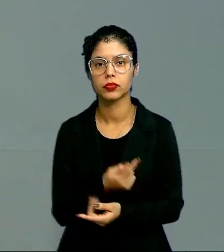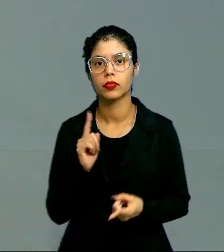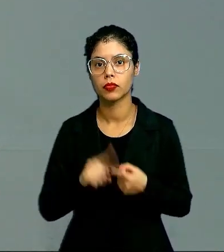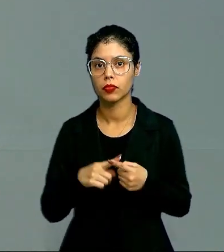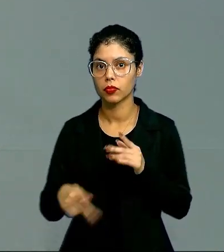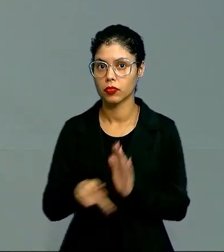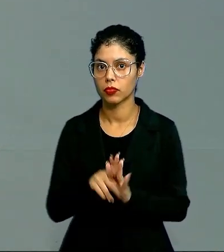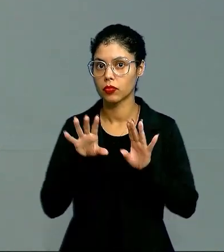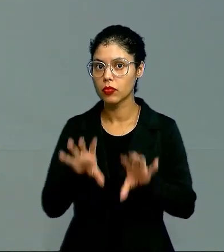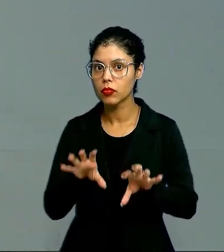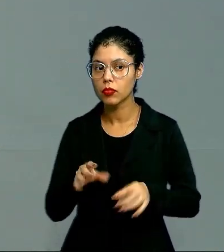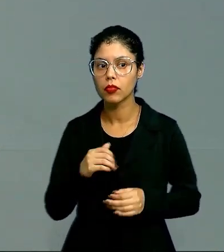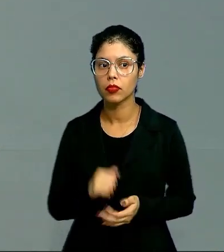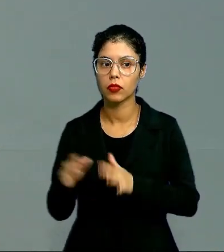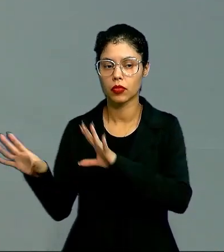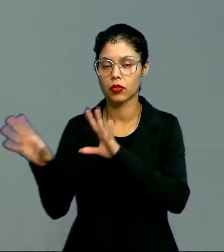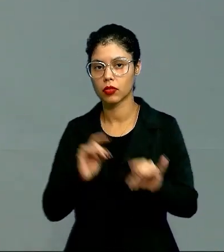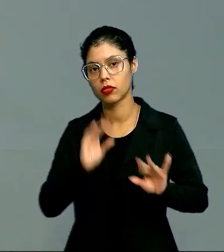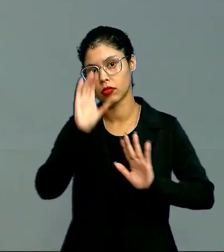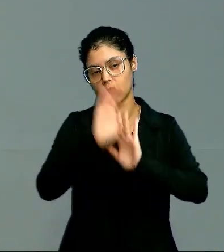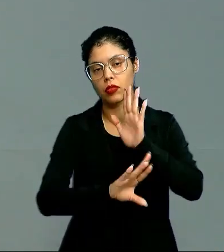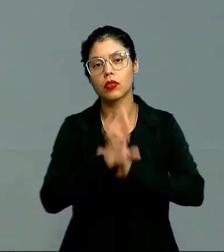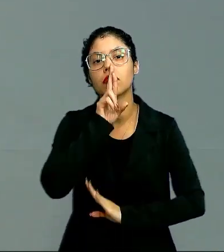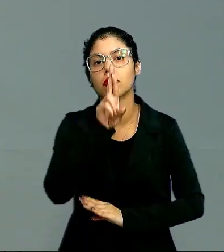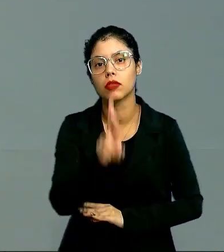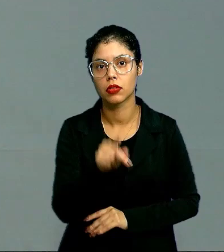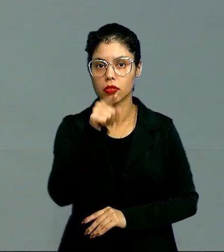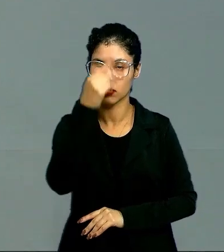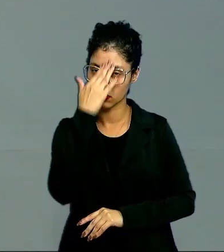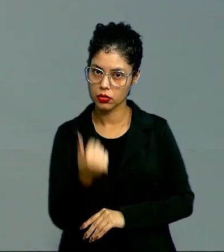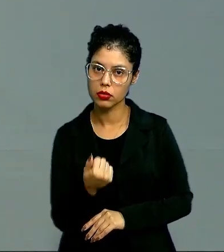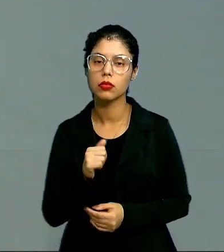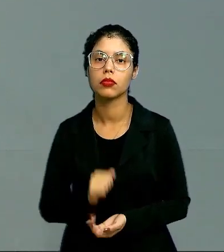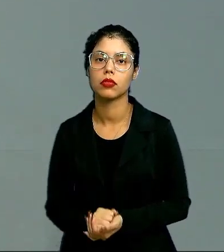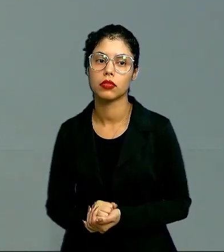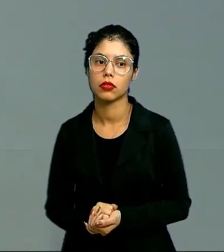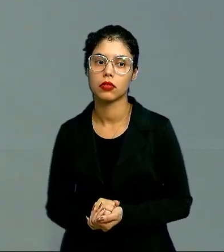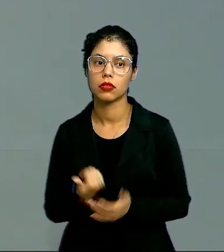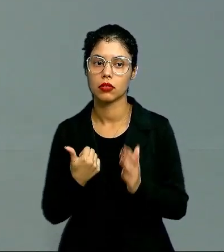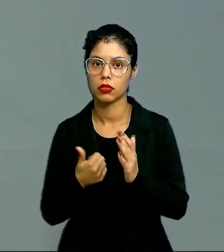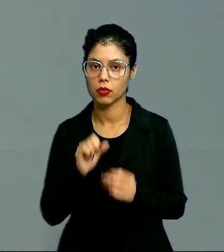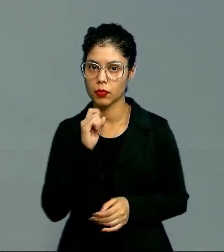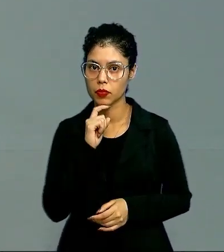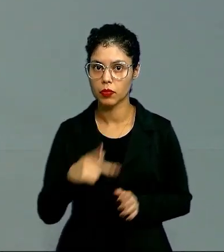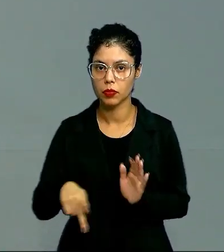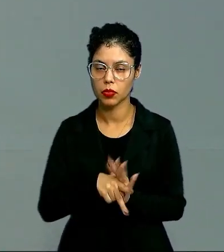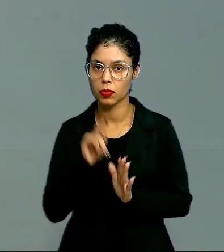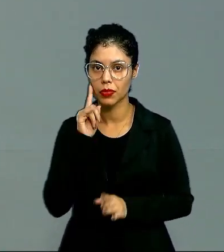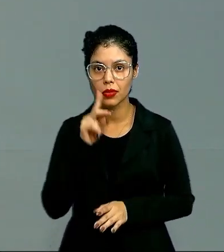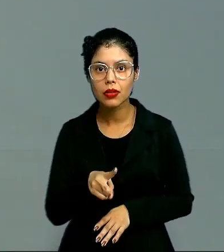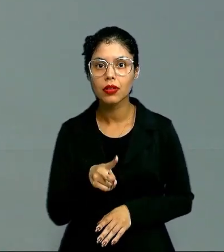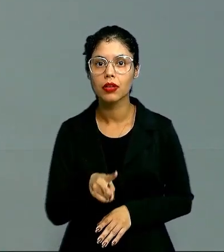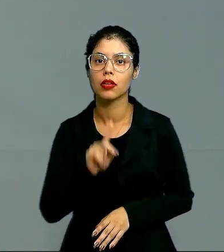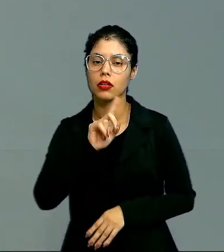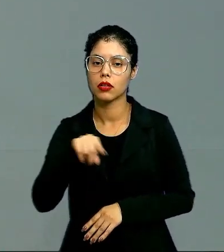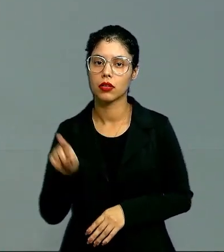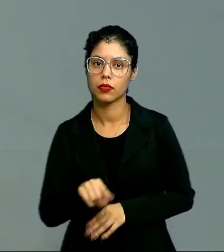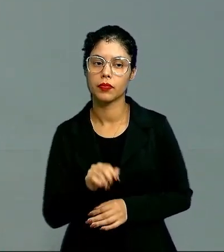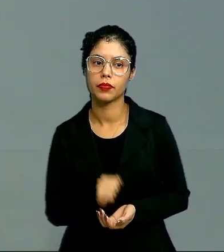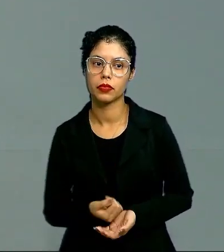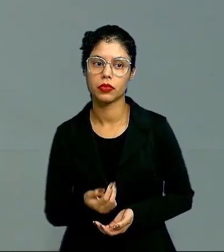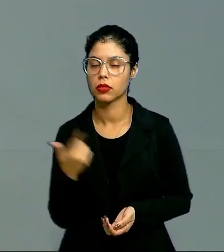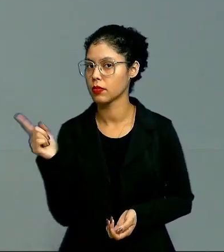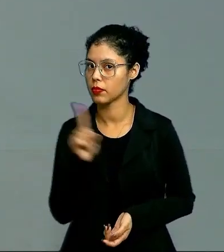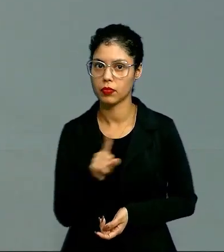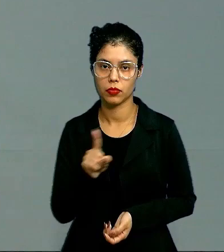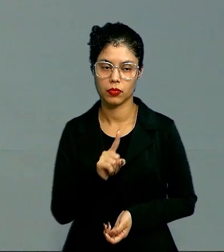errada é justamente essa. Ele traz uma resposta que você sabe que você vai se identificar com aquilo. E aí você vai marcar de cara. Mas